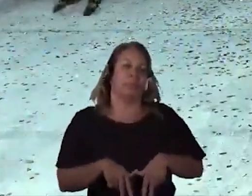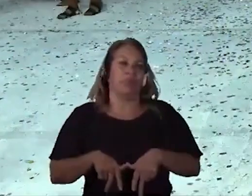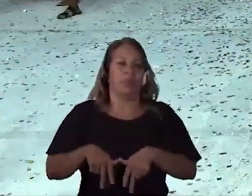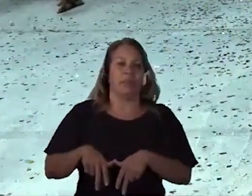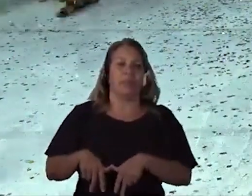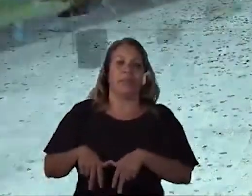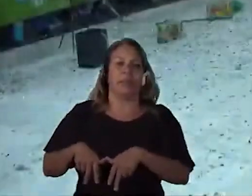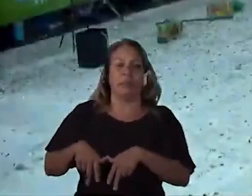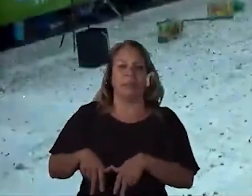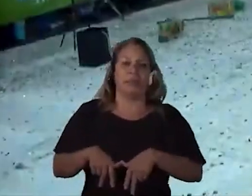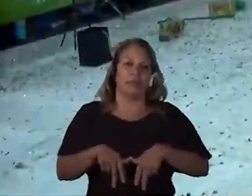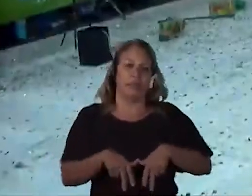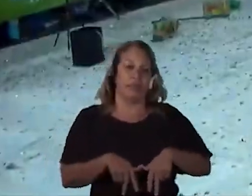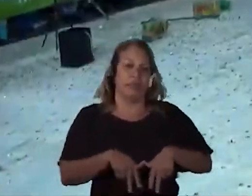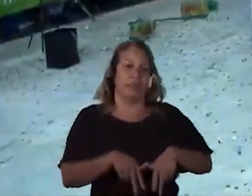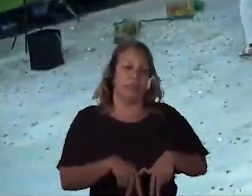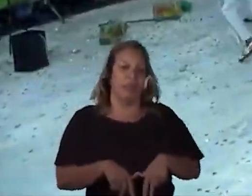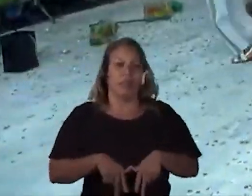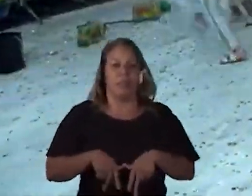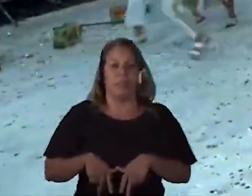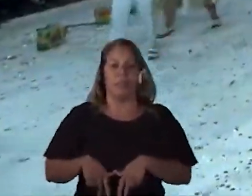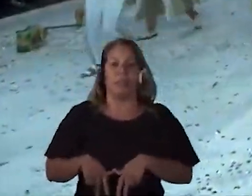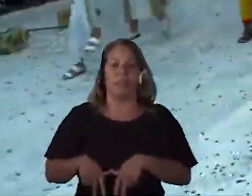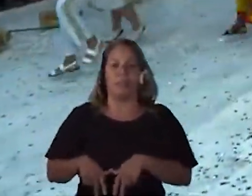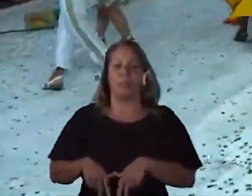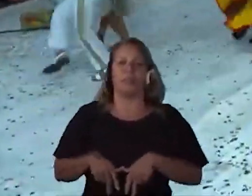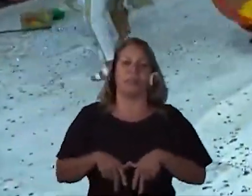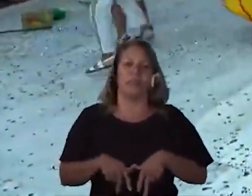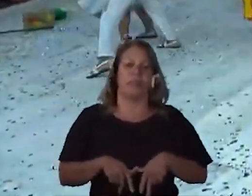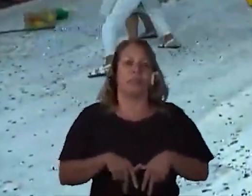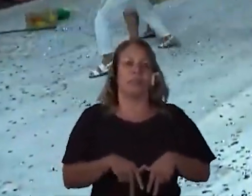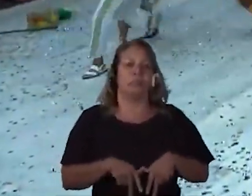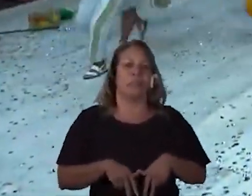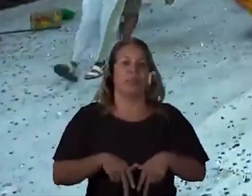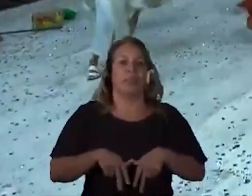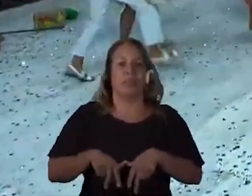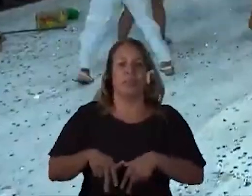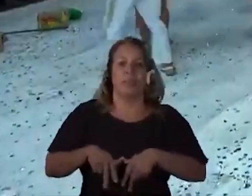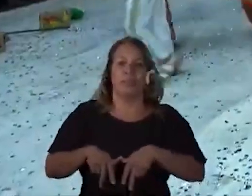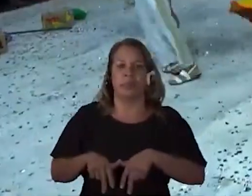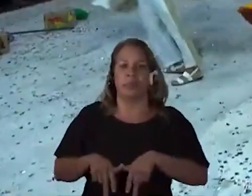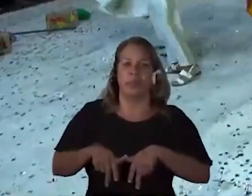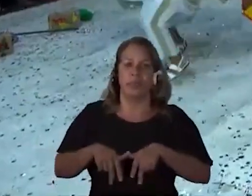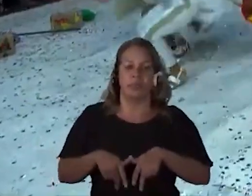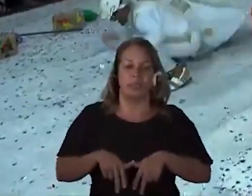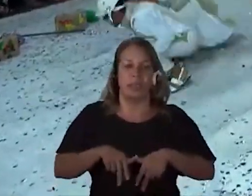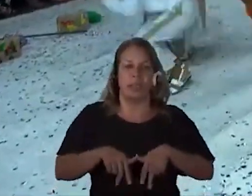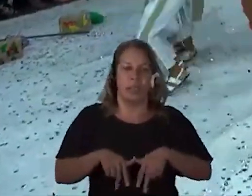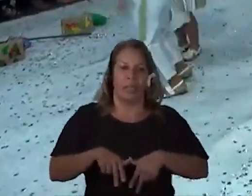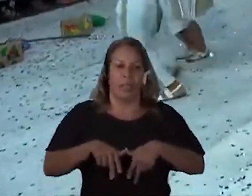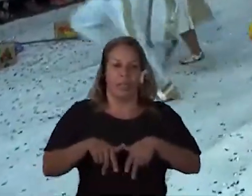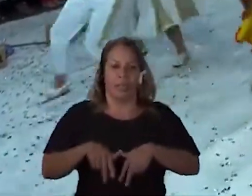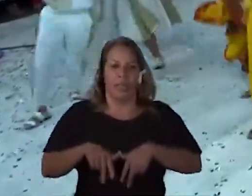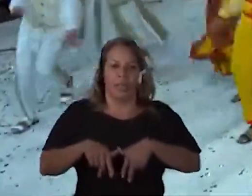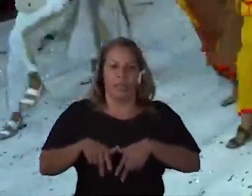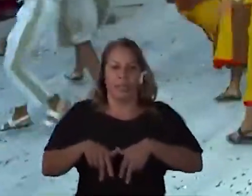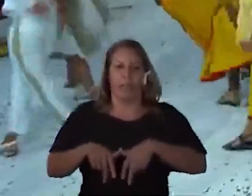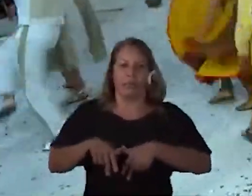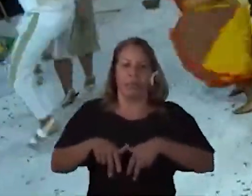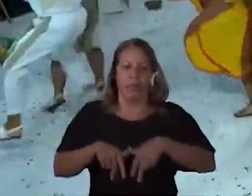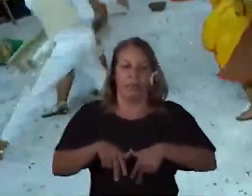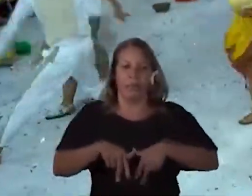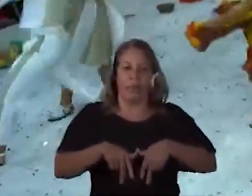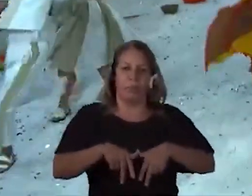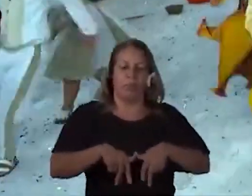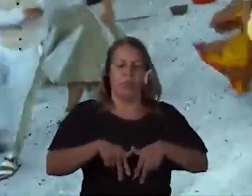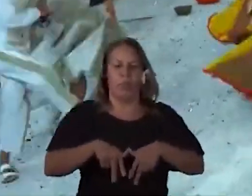12 casais, né? E a gente ganhou a primeira etapa. E aí isso reacendeu a galera que estava em casa parada, né? Então,